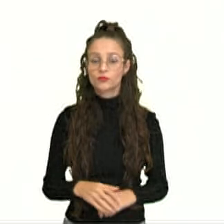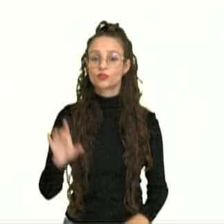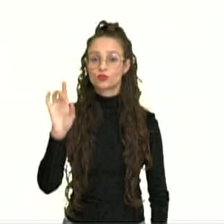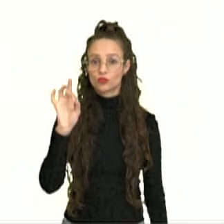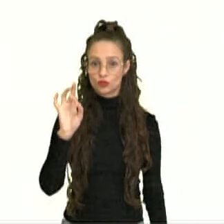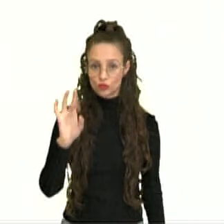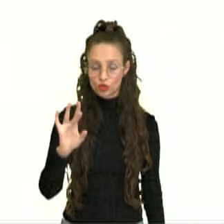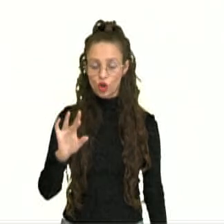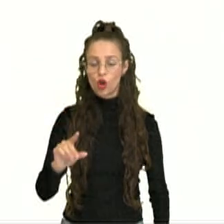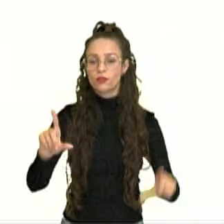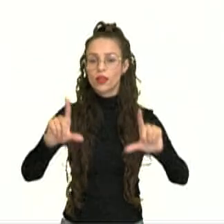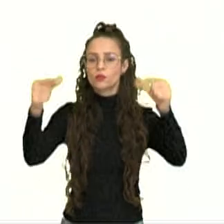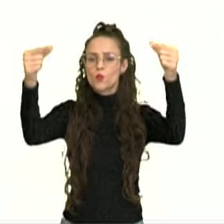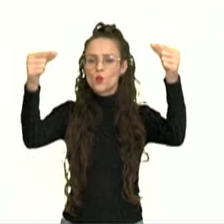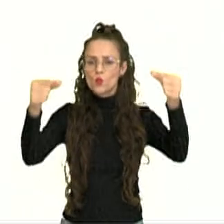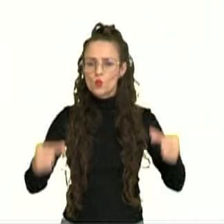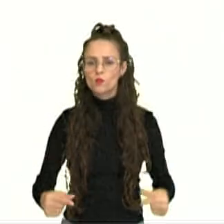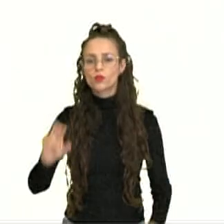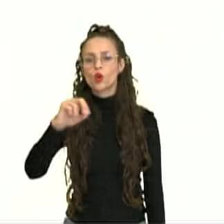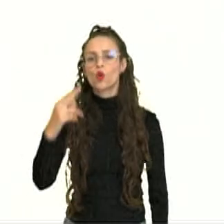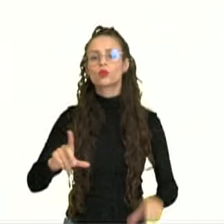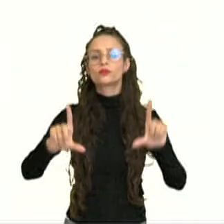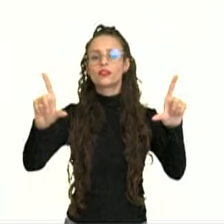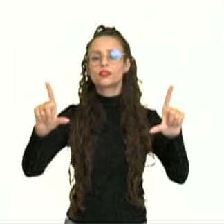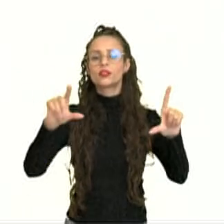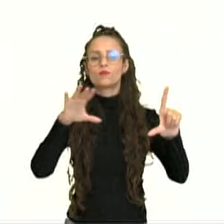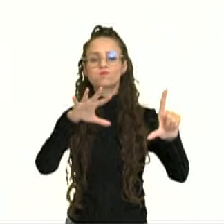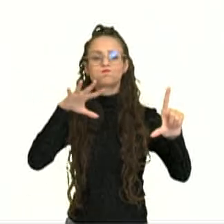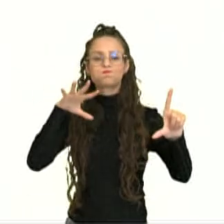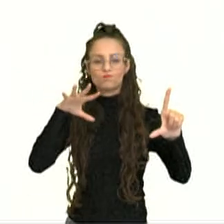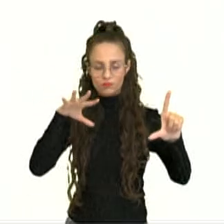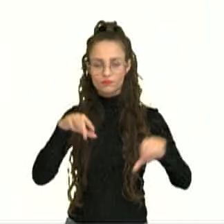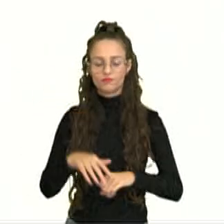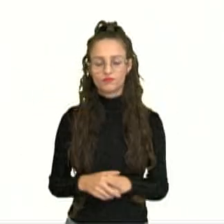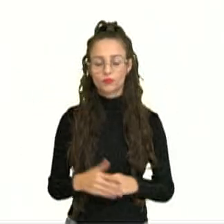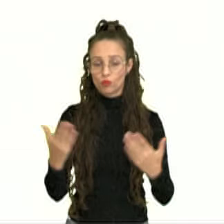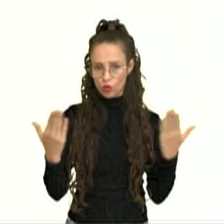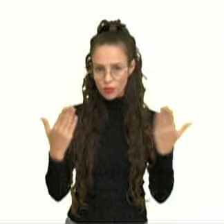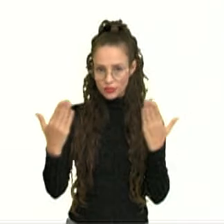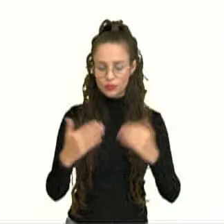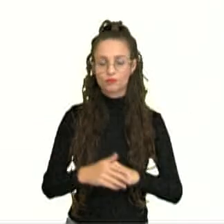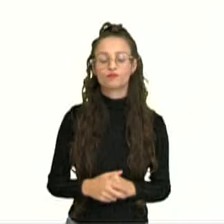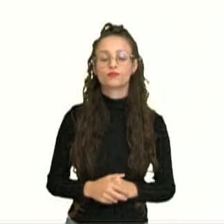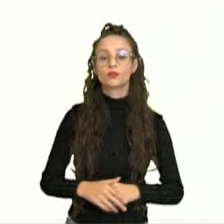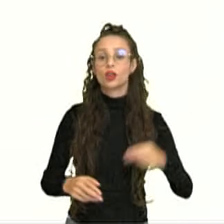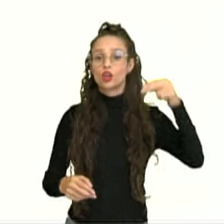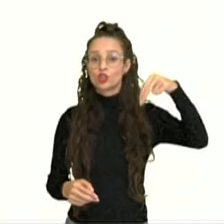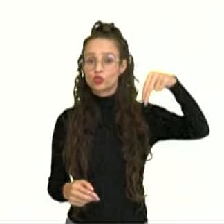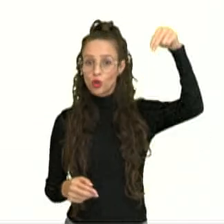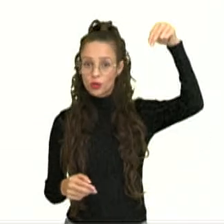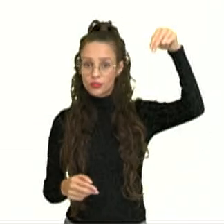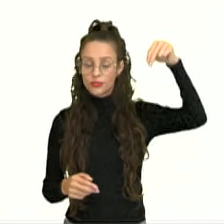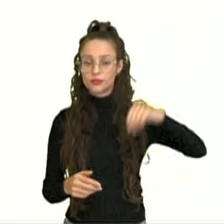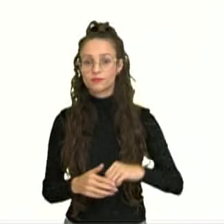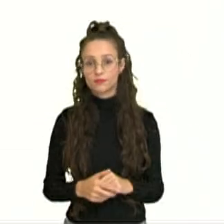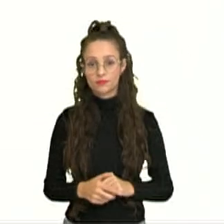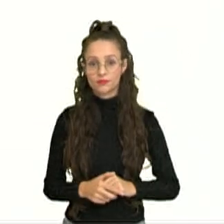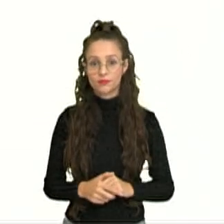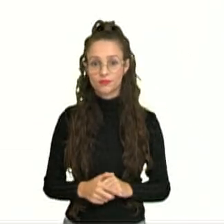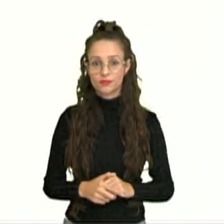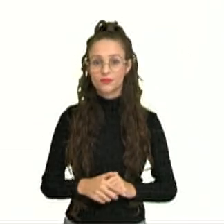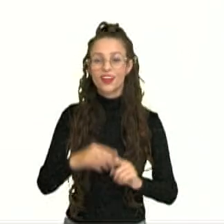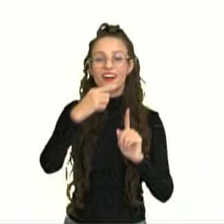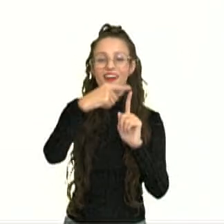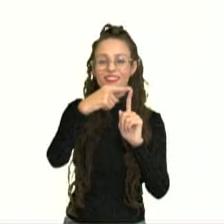somente de tela fina ou somente de tubo. A comparação entre esses dois tipos de aparelho. Então, no norte, aqui com anteninha é a de